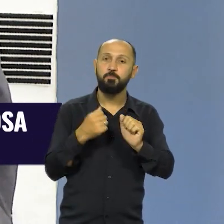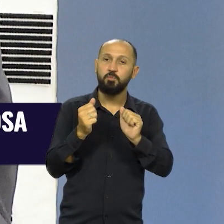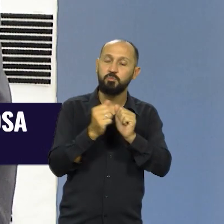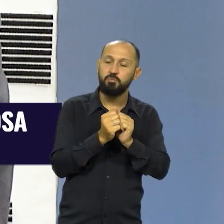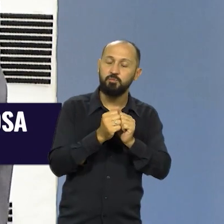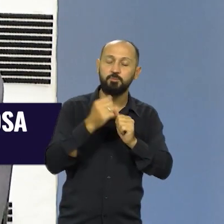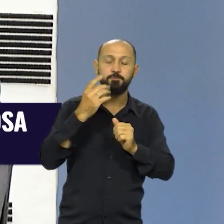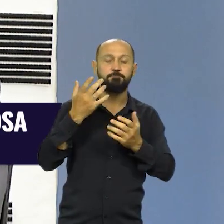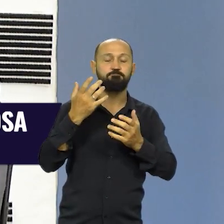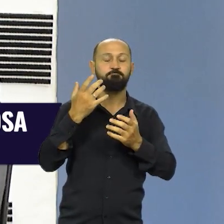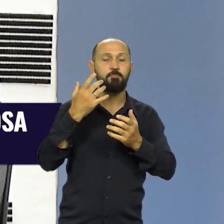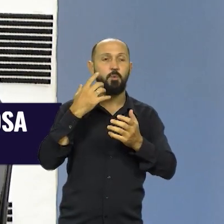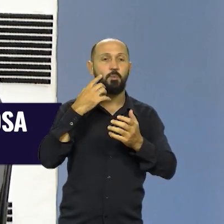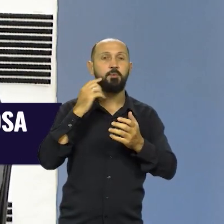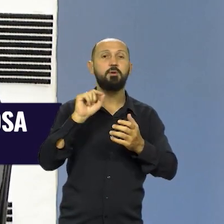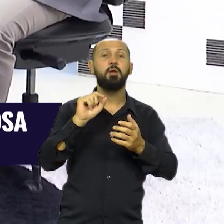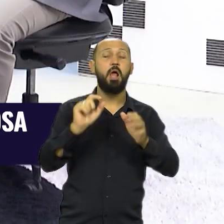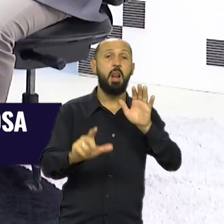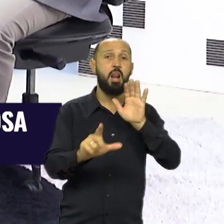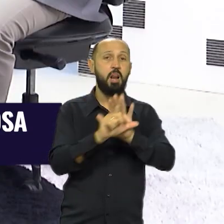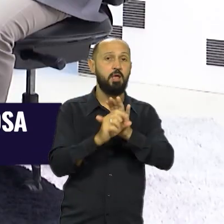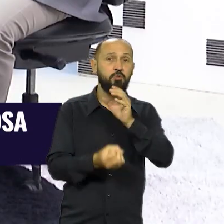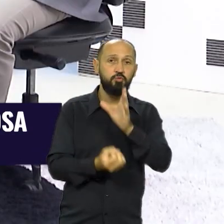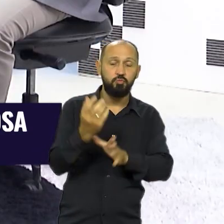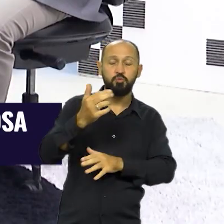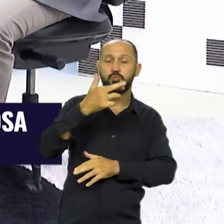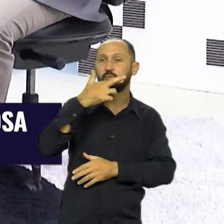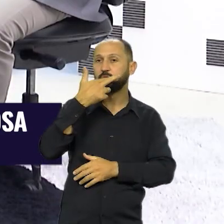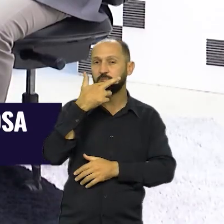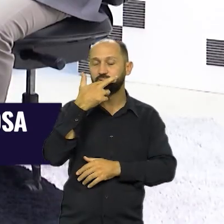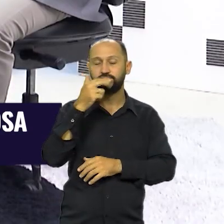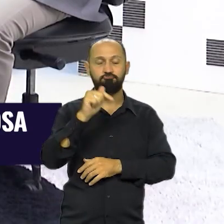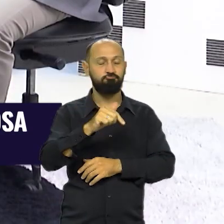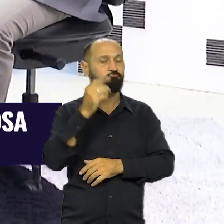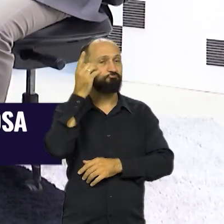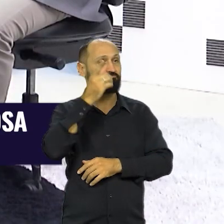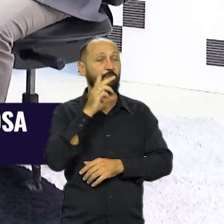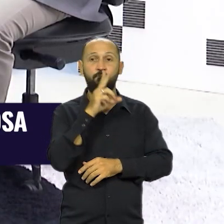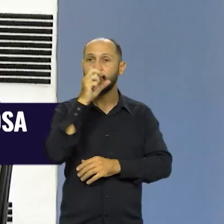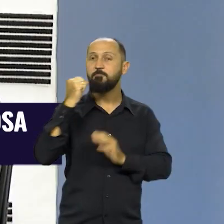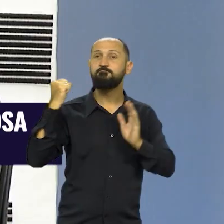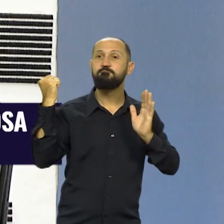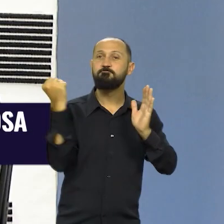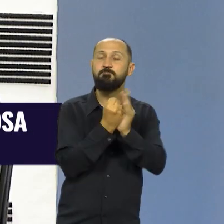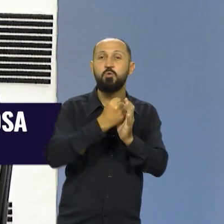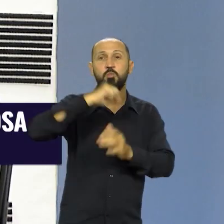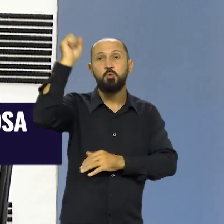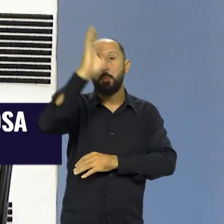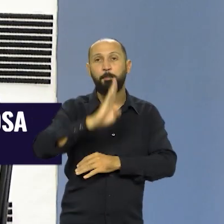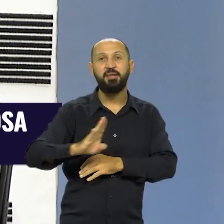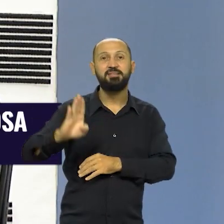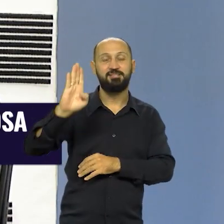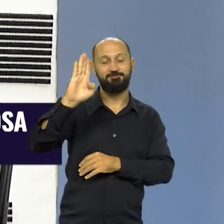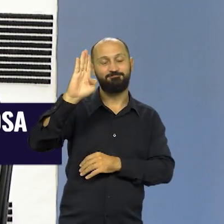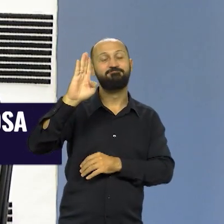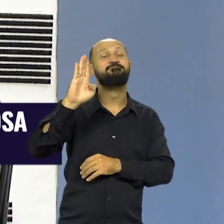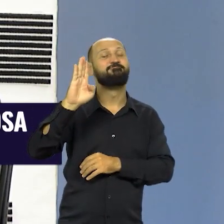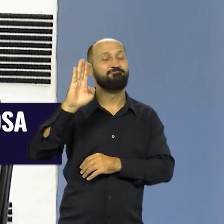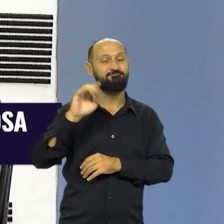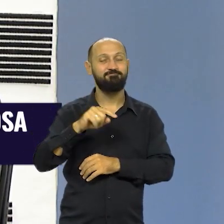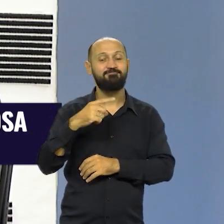também participando da frente parlamentar, em que a lei do deputado, ela realmente marcou no território